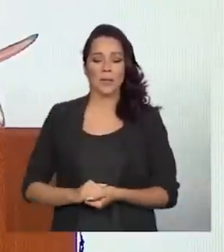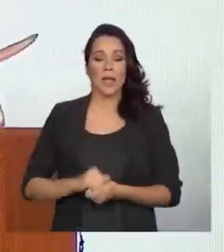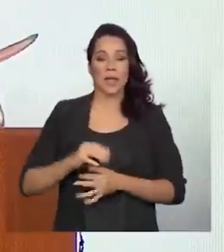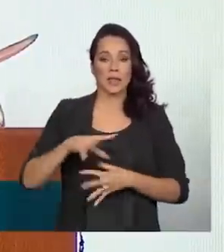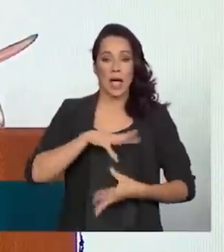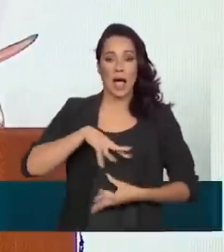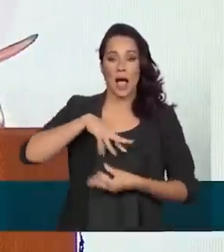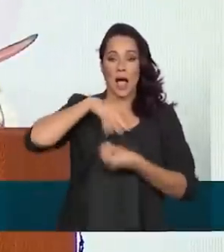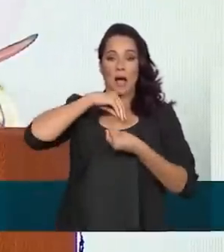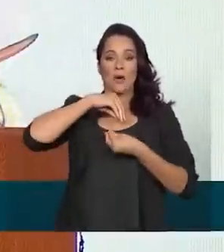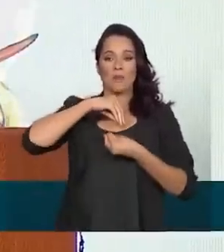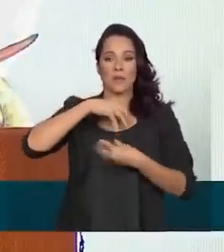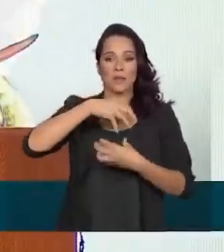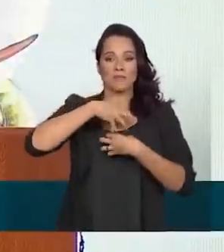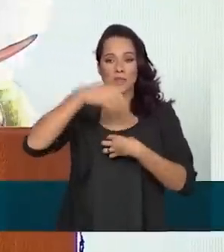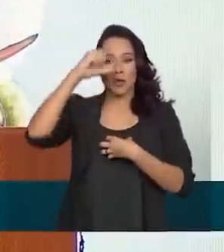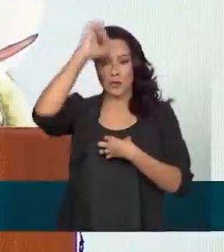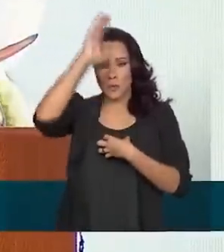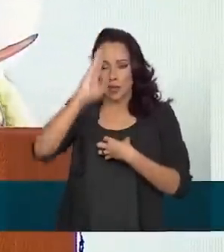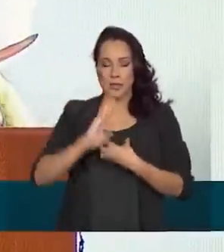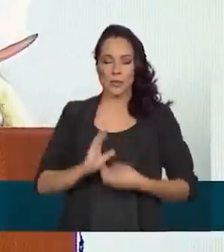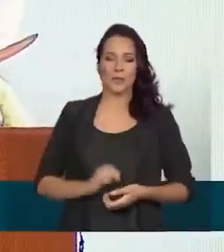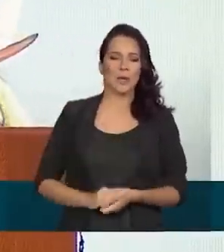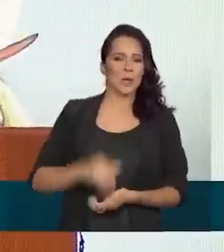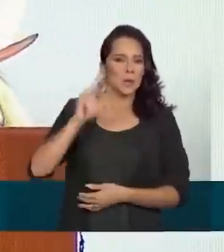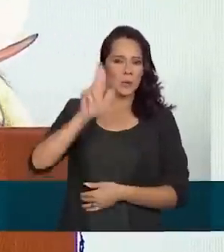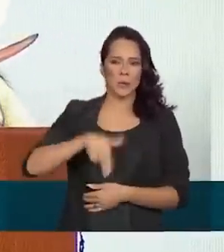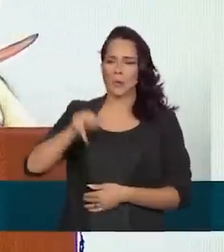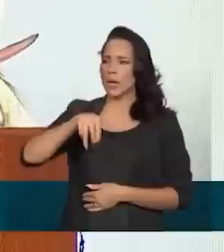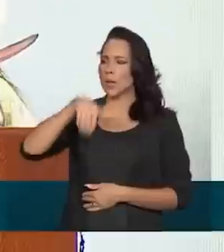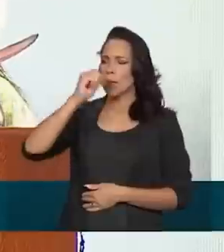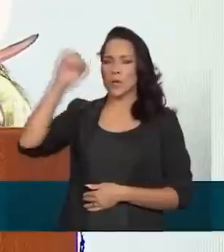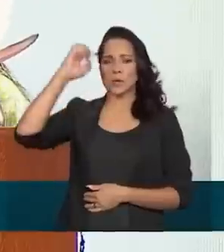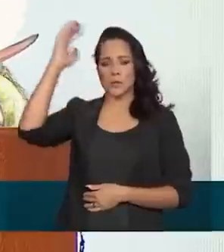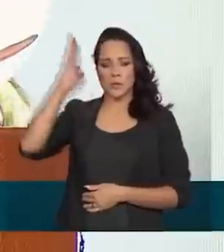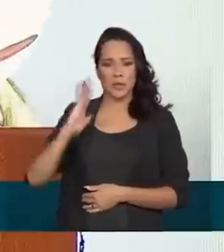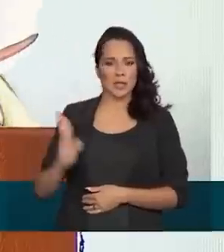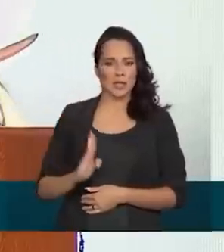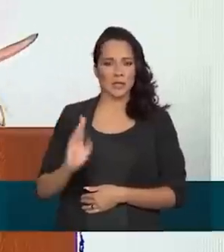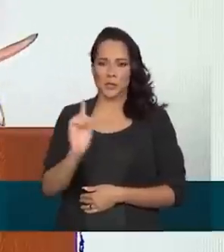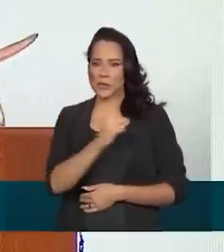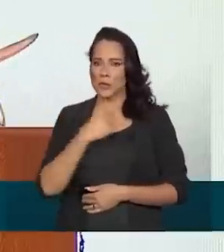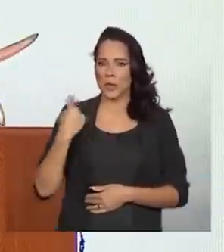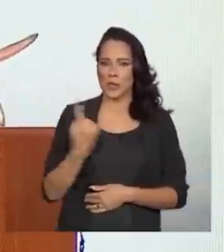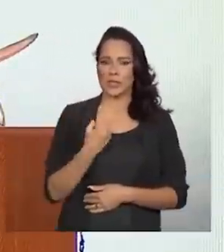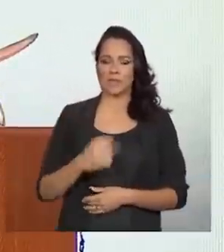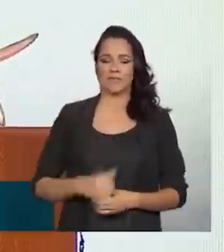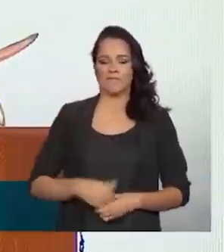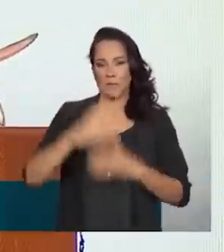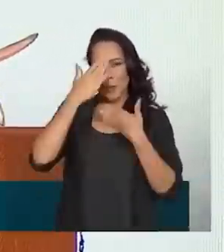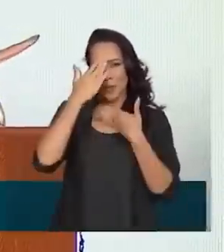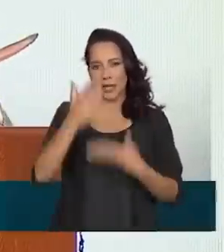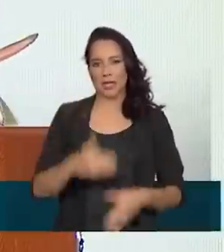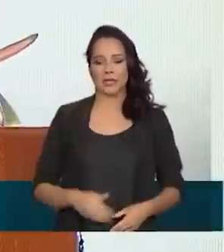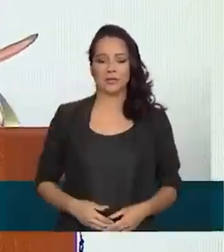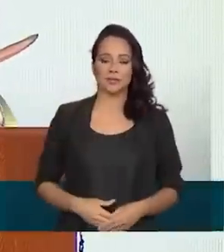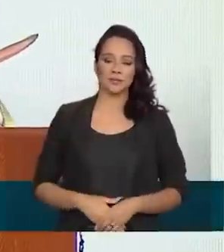alma e espírito brasileiros. Nunca mais um Brasil sem nós. Muito